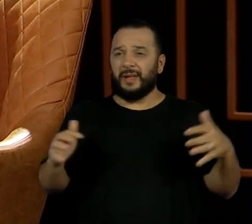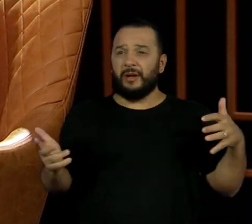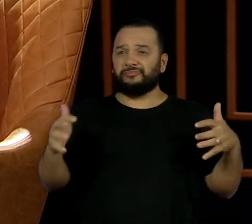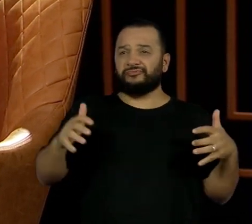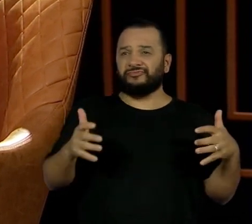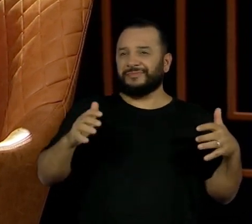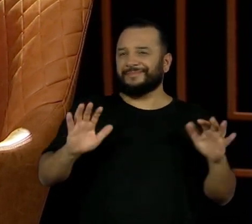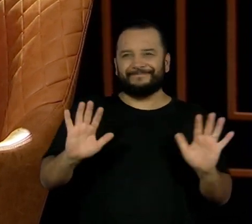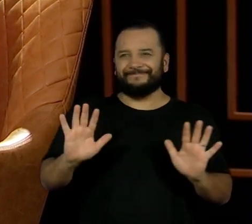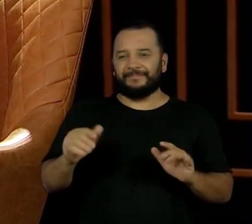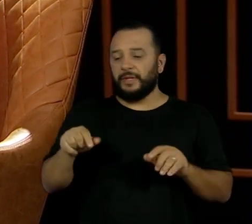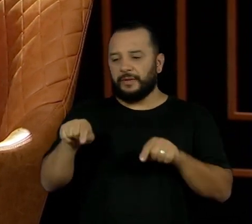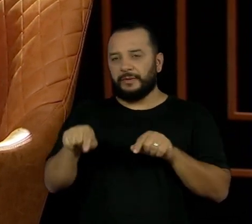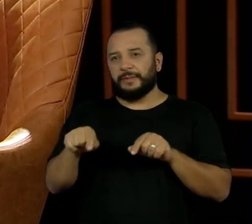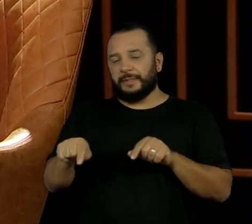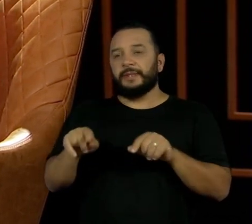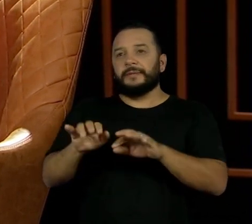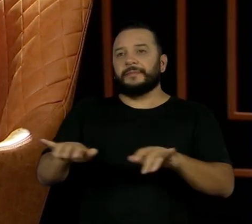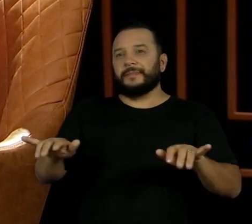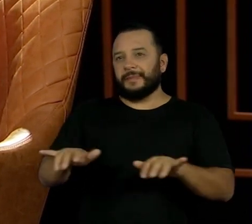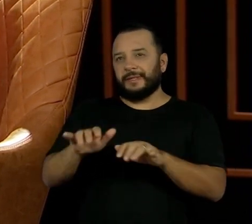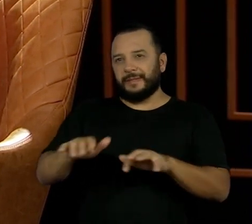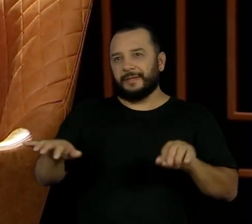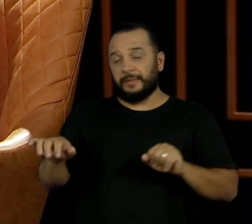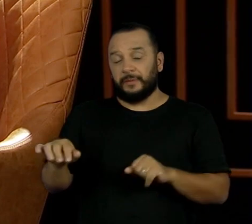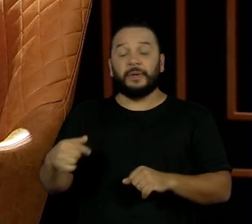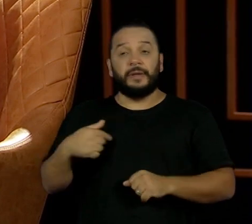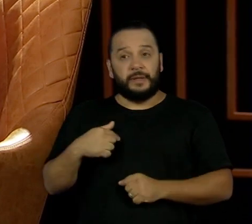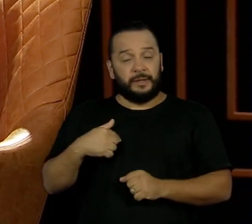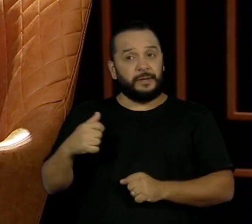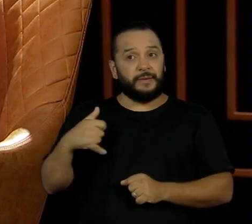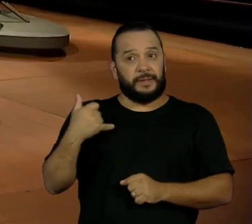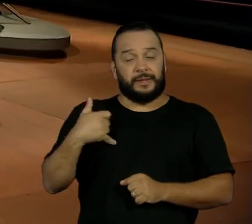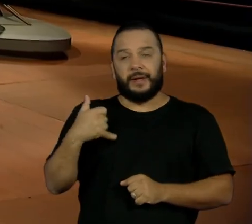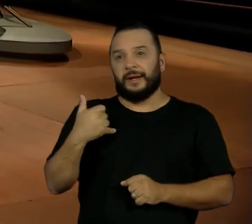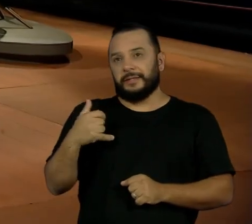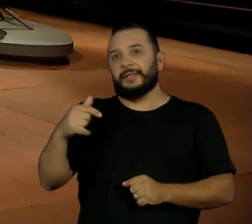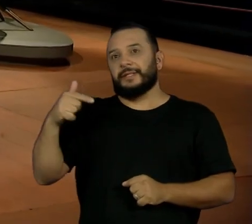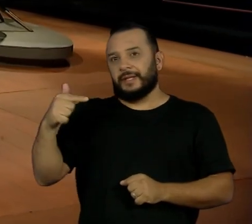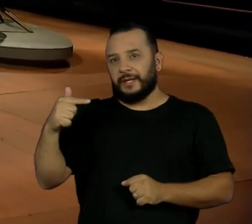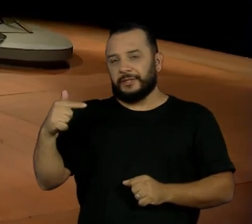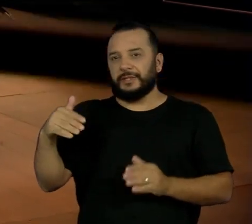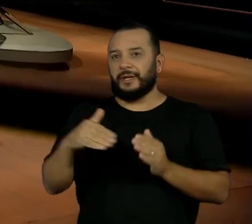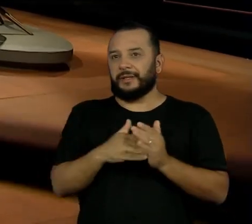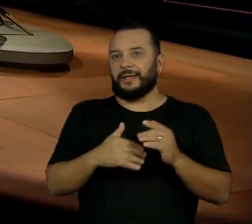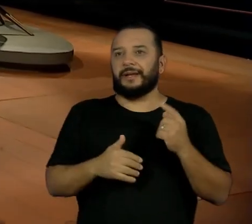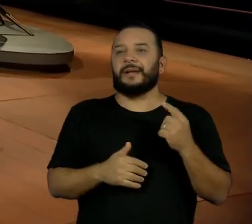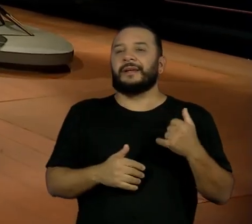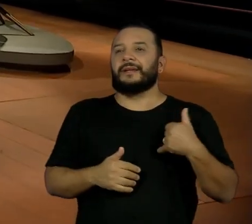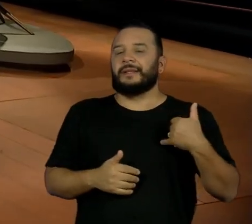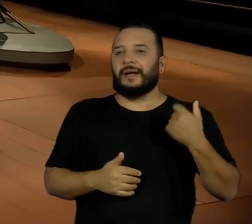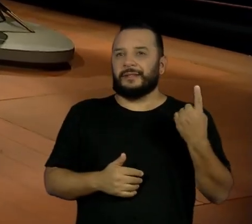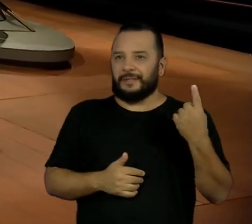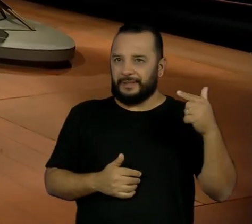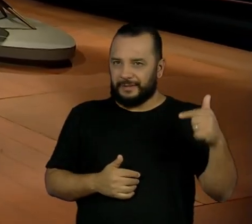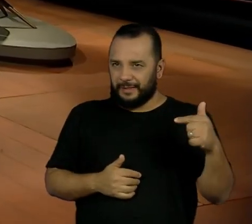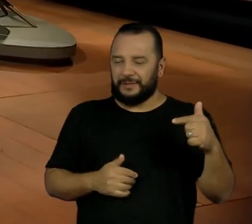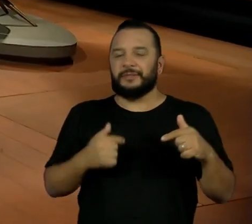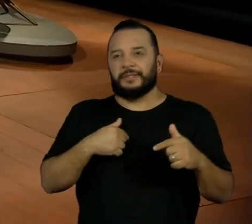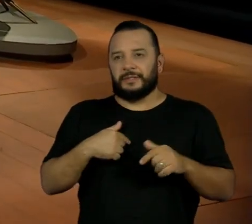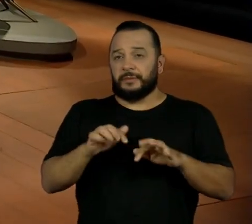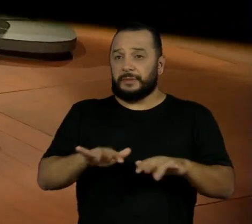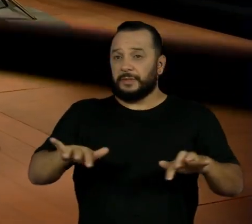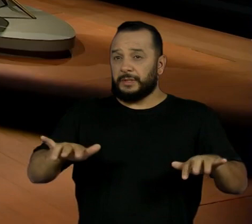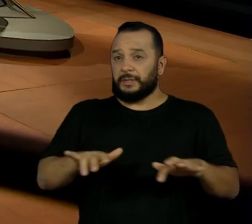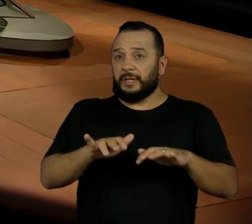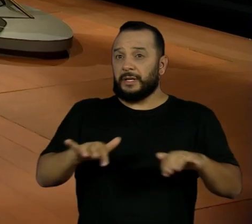eu vou com o piano. E aí, estudei dos 7 aos 17 anos piano erudito. E foi super importante para mim,